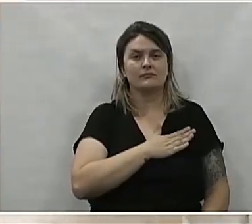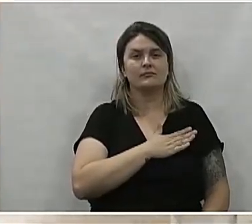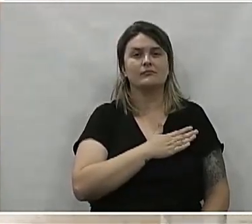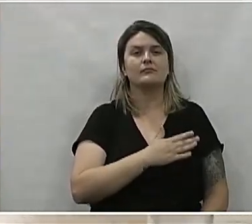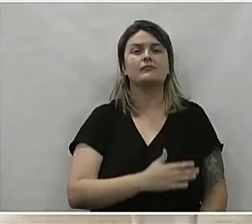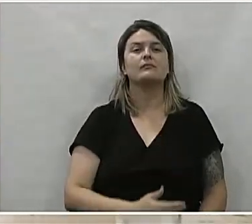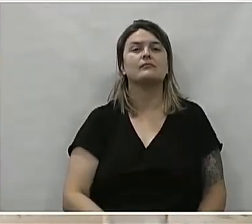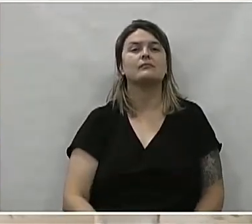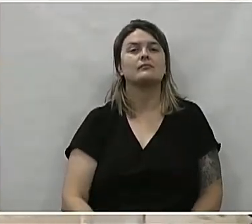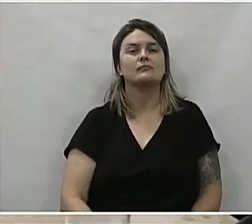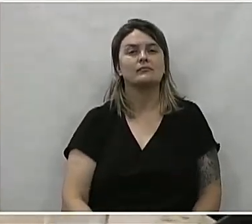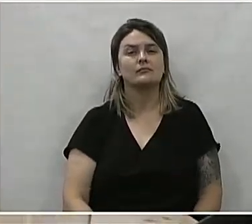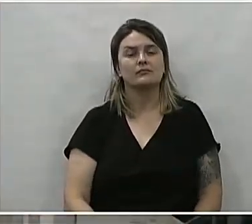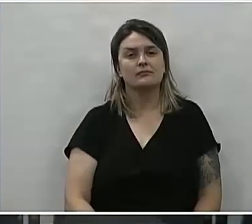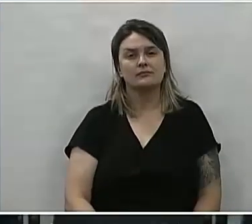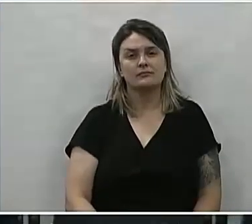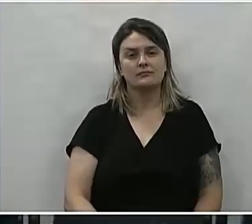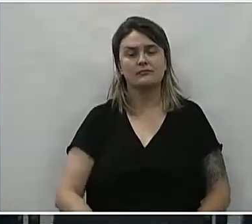Brasil